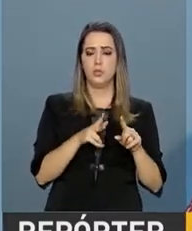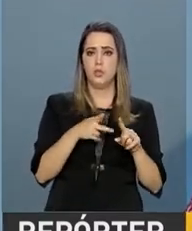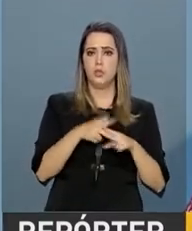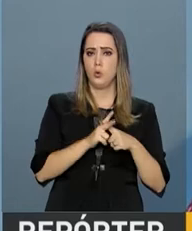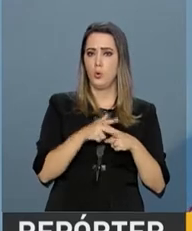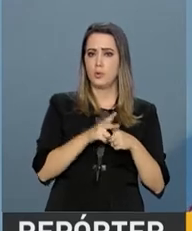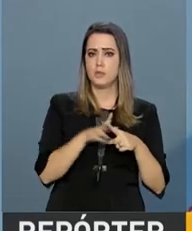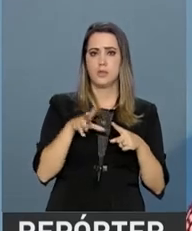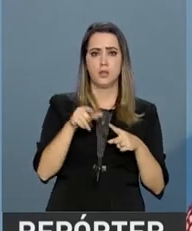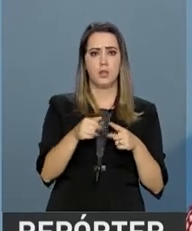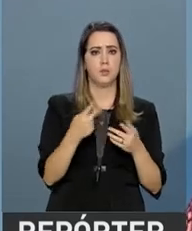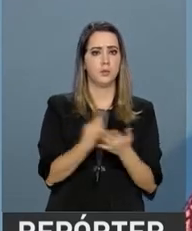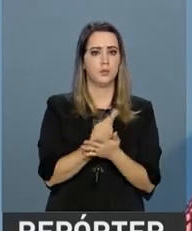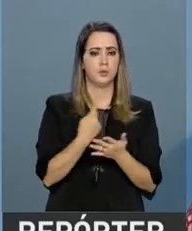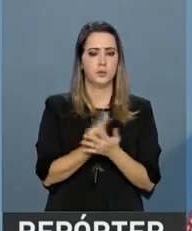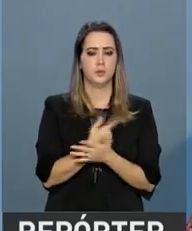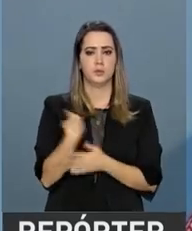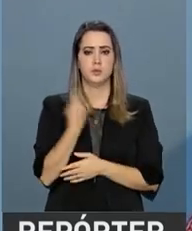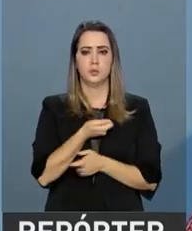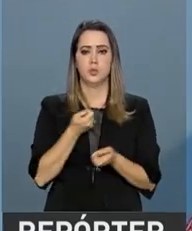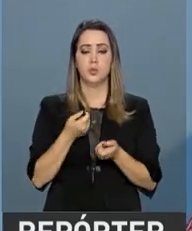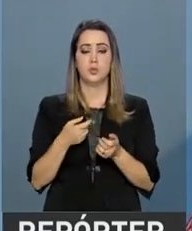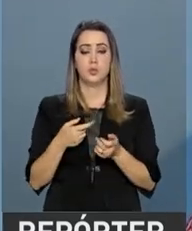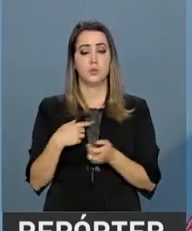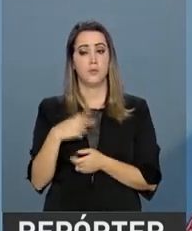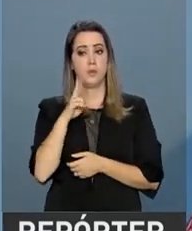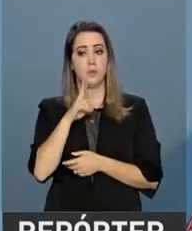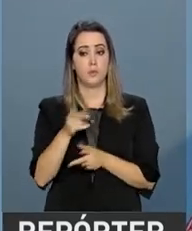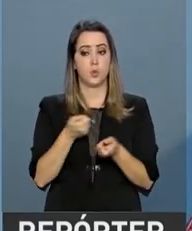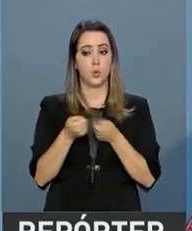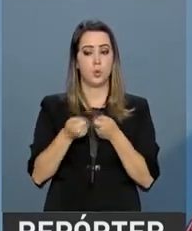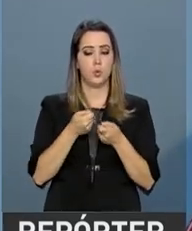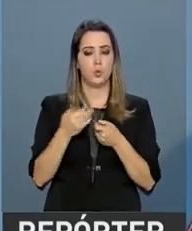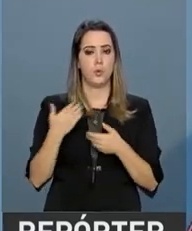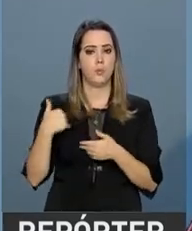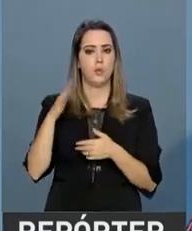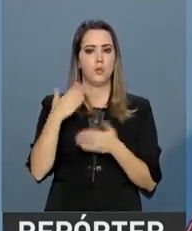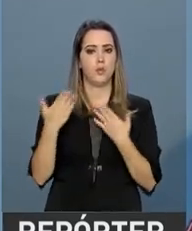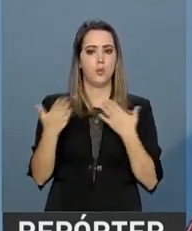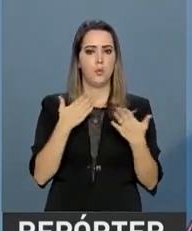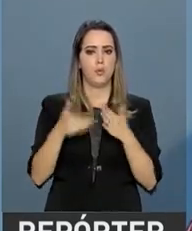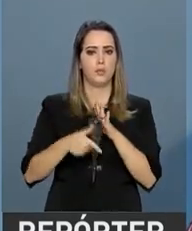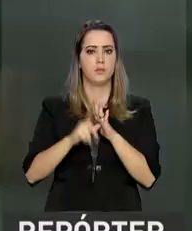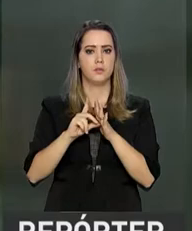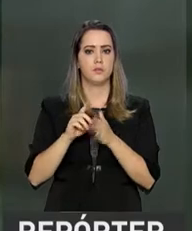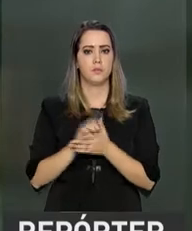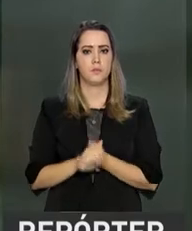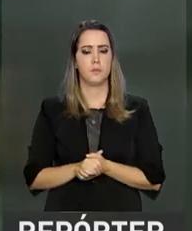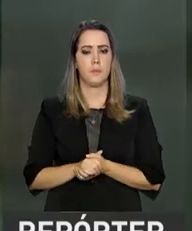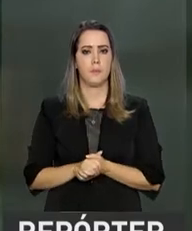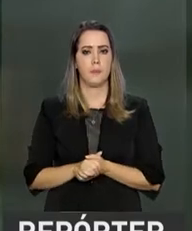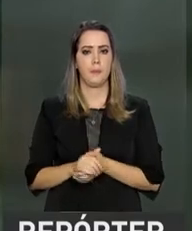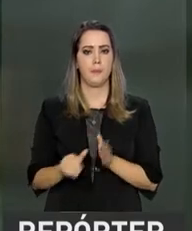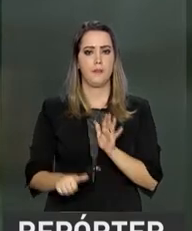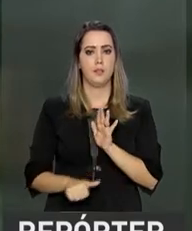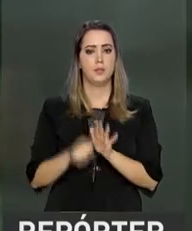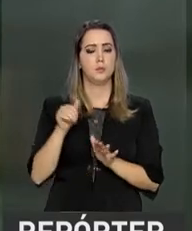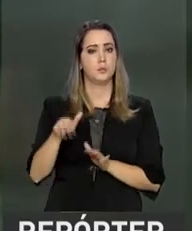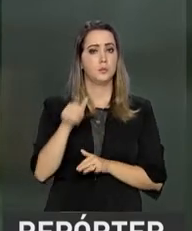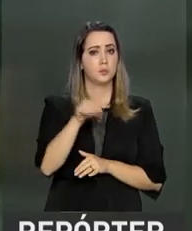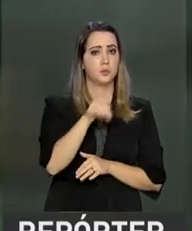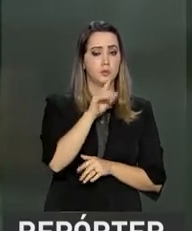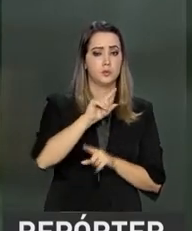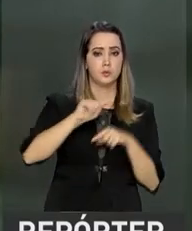assinado nós consideramos bem mais rígido do ponto de vista ambiental do que entra a situação anterior esse é o primeiro chamamento